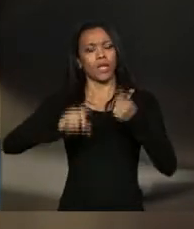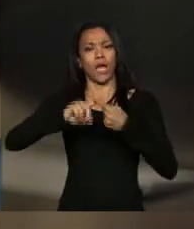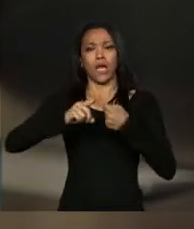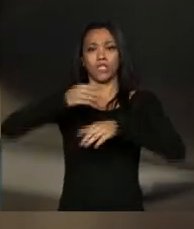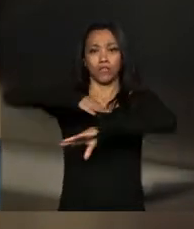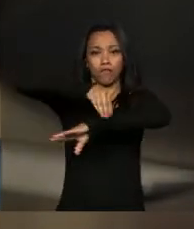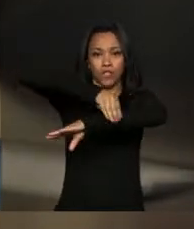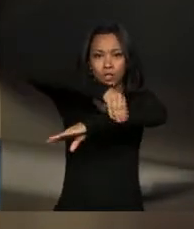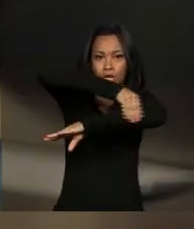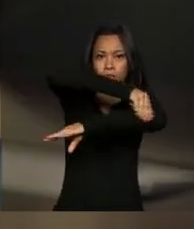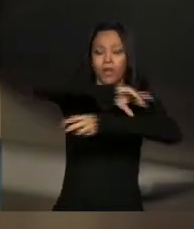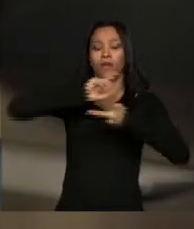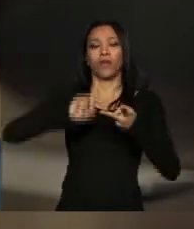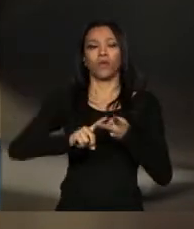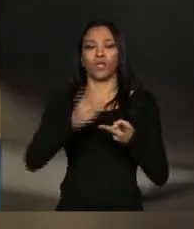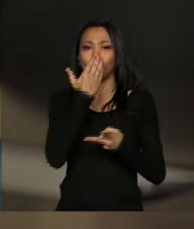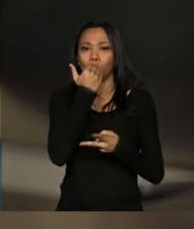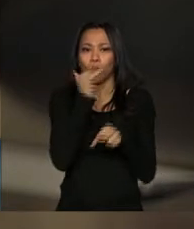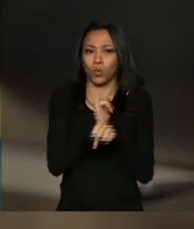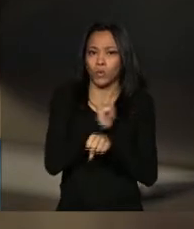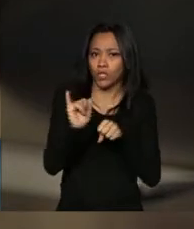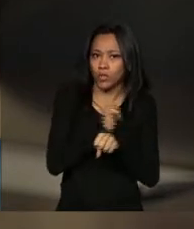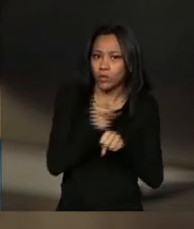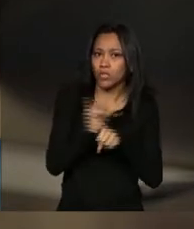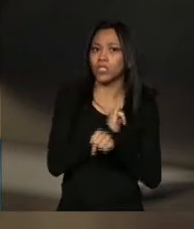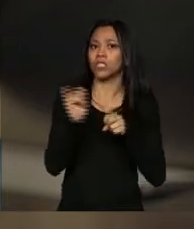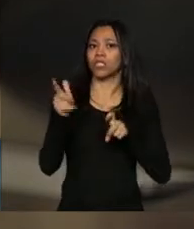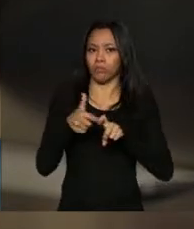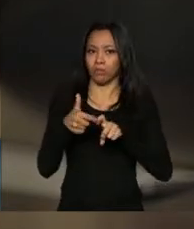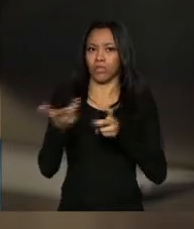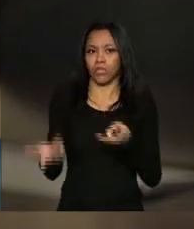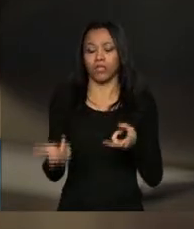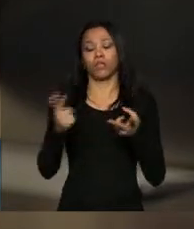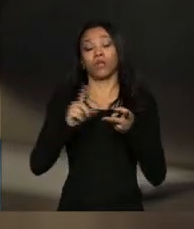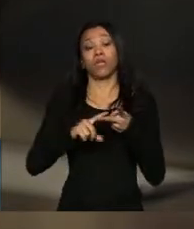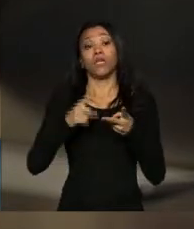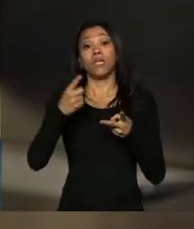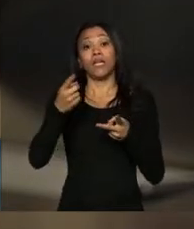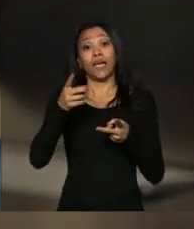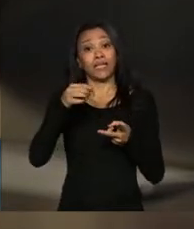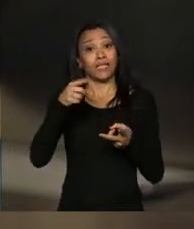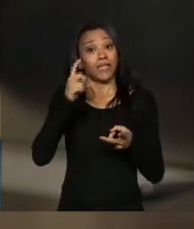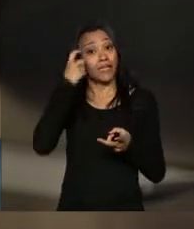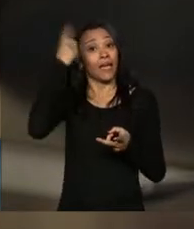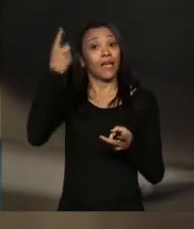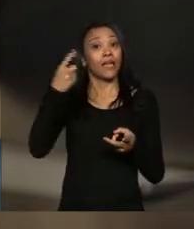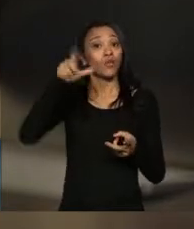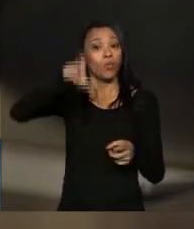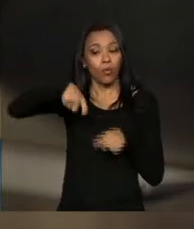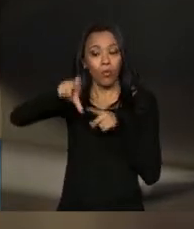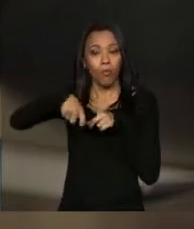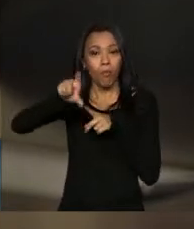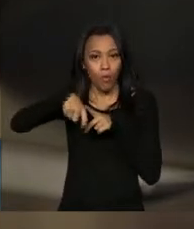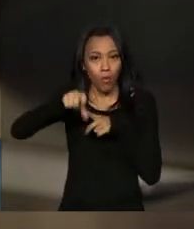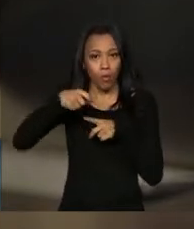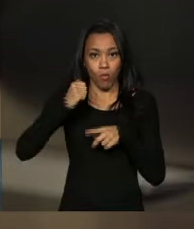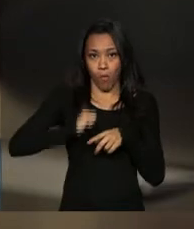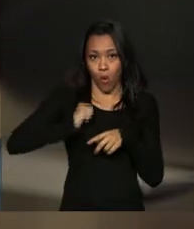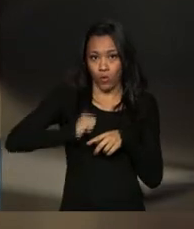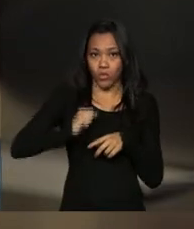fisioterapeutas, nutricionistas. Quer dizer, a ideia do Bolsa Pódio, ela é